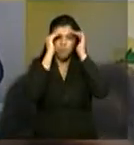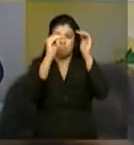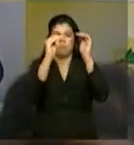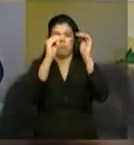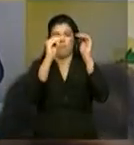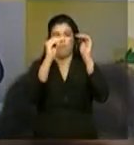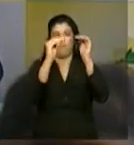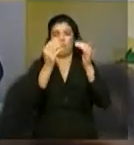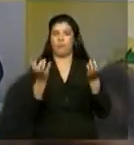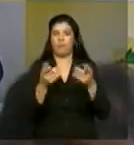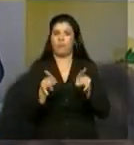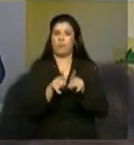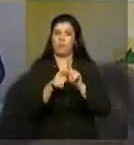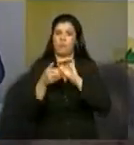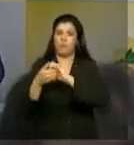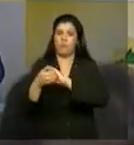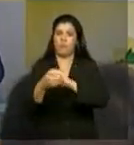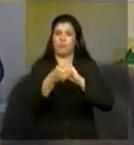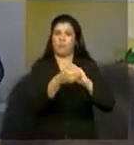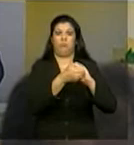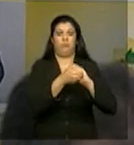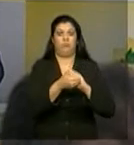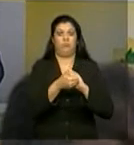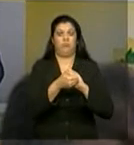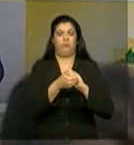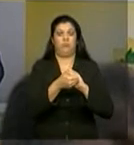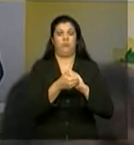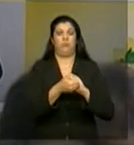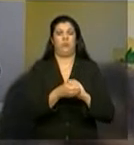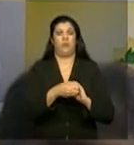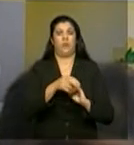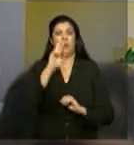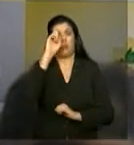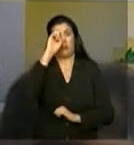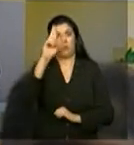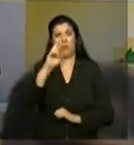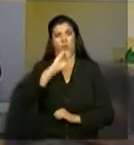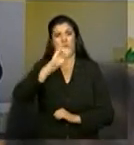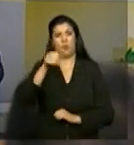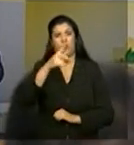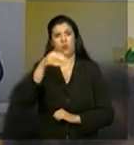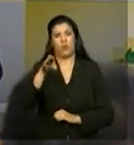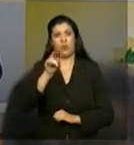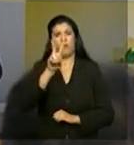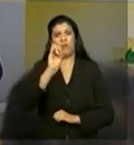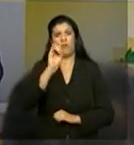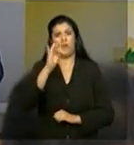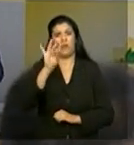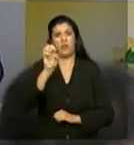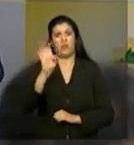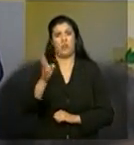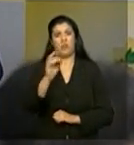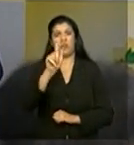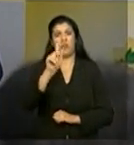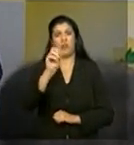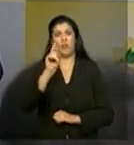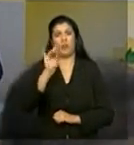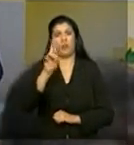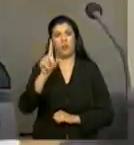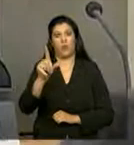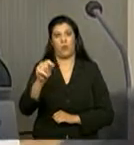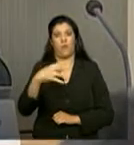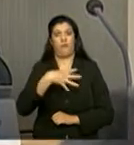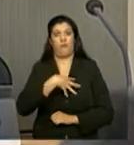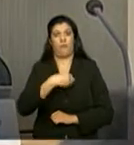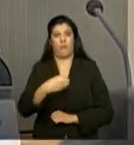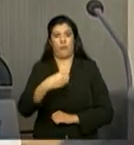quero saudar o senhor joão vicente goulart filho do ex-presidente da república federativa